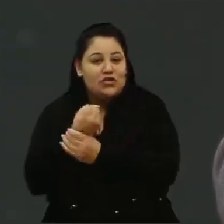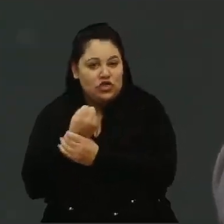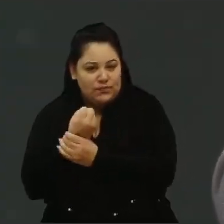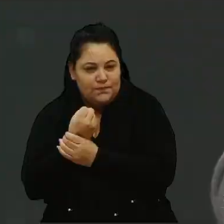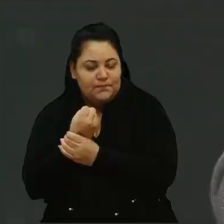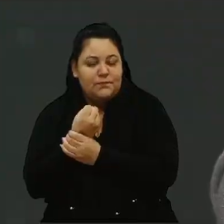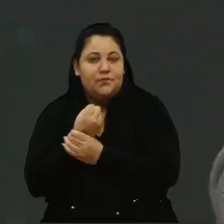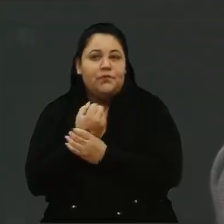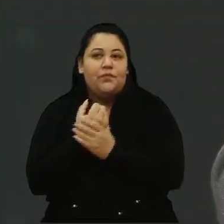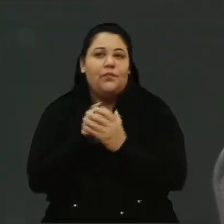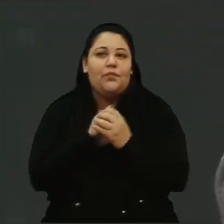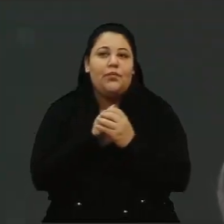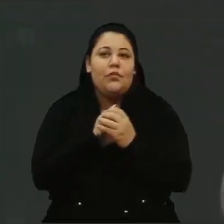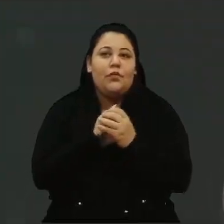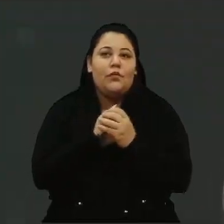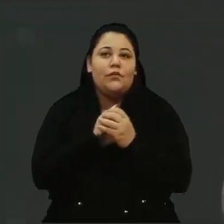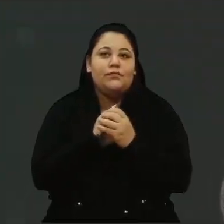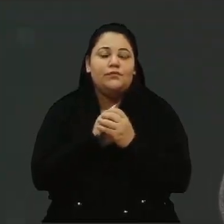Porque